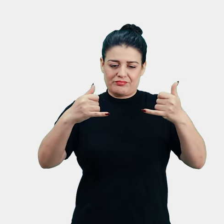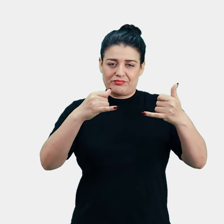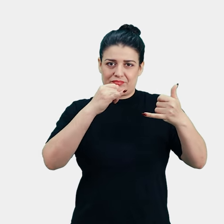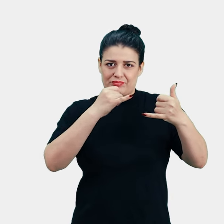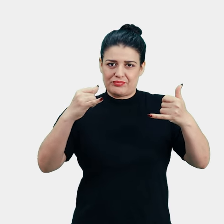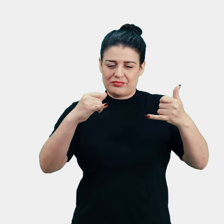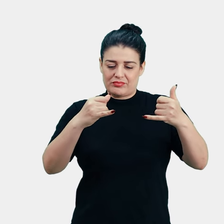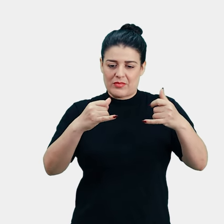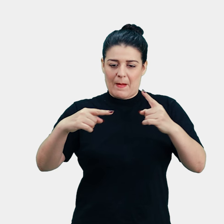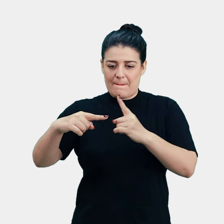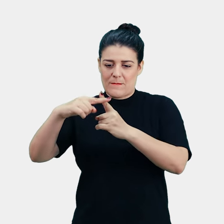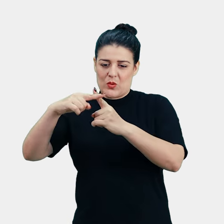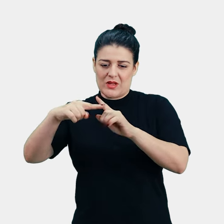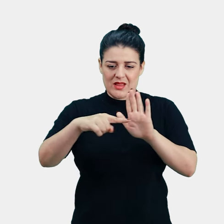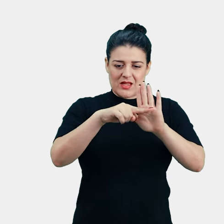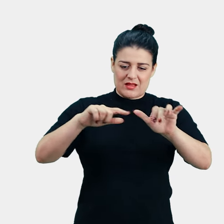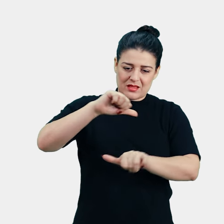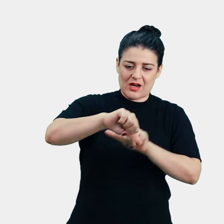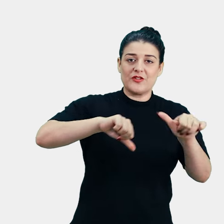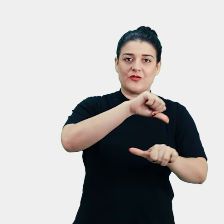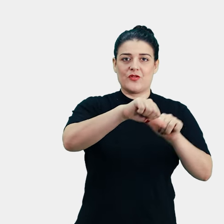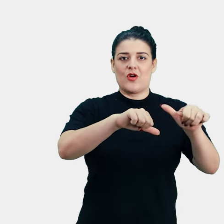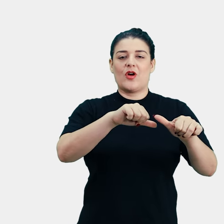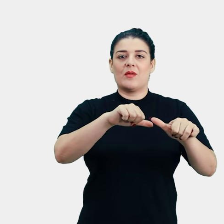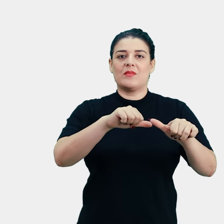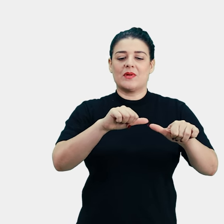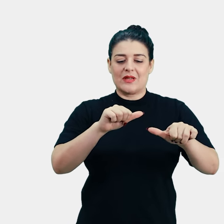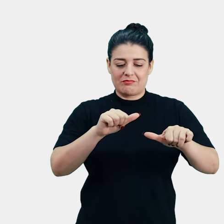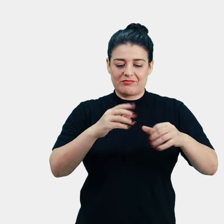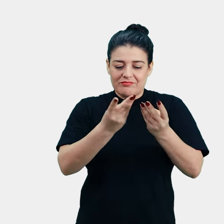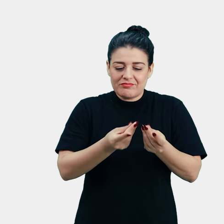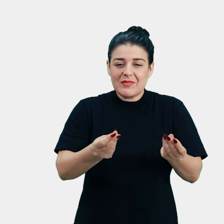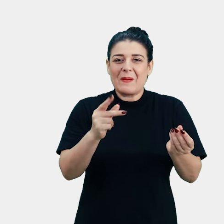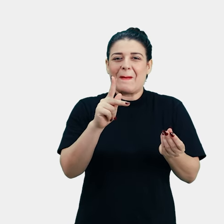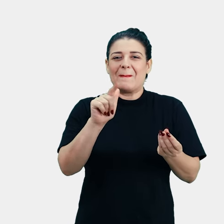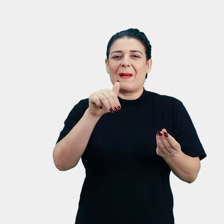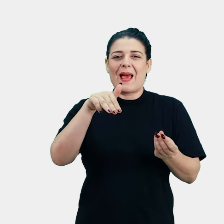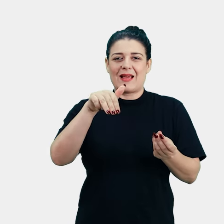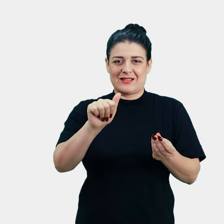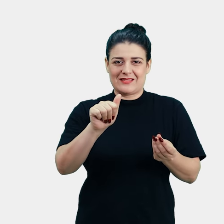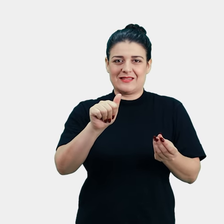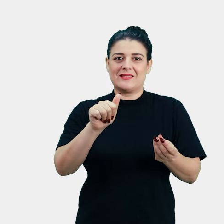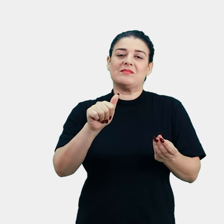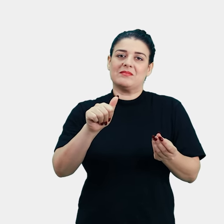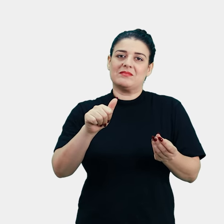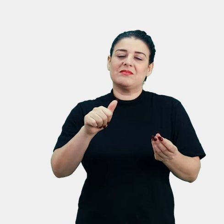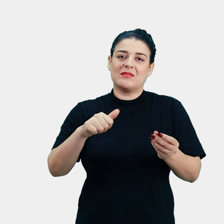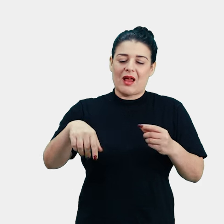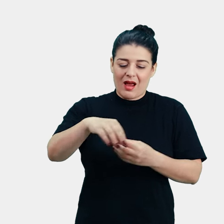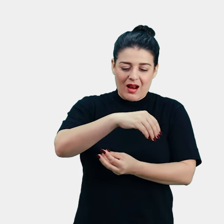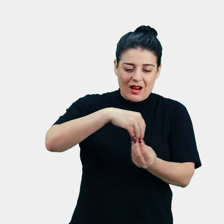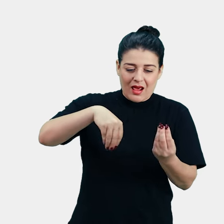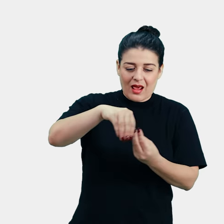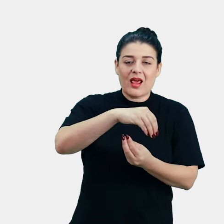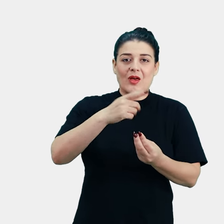corona, ocorrendo a formação, né, de um plasma, o que vai gerar diversas reações, levando